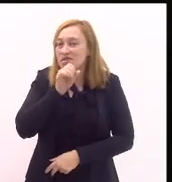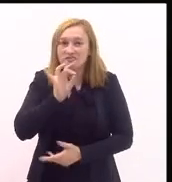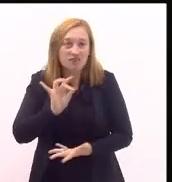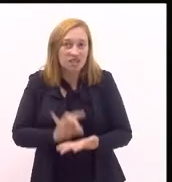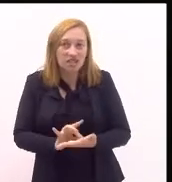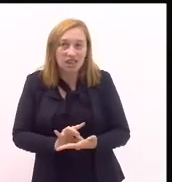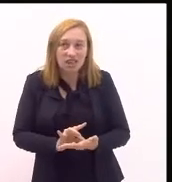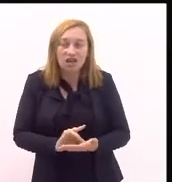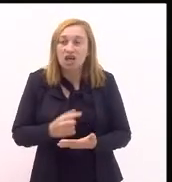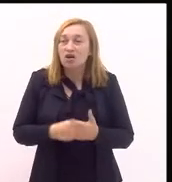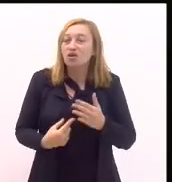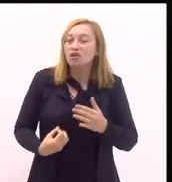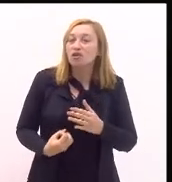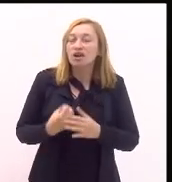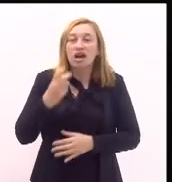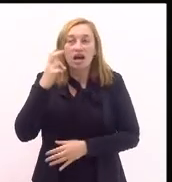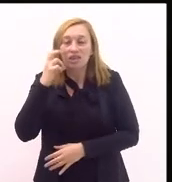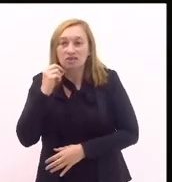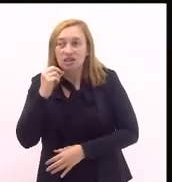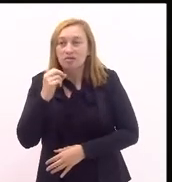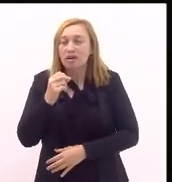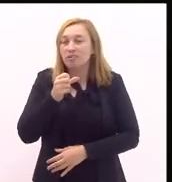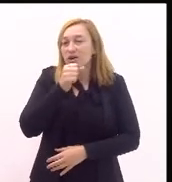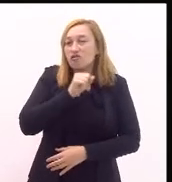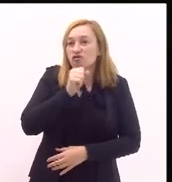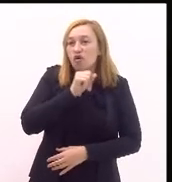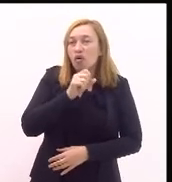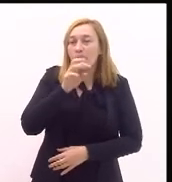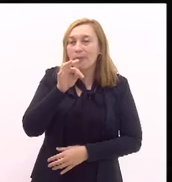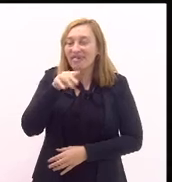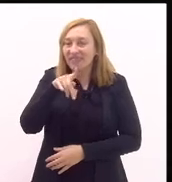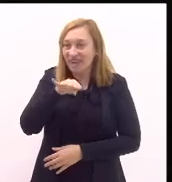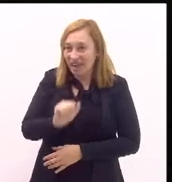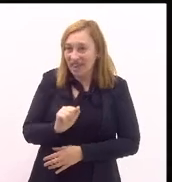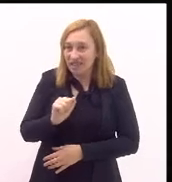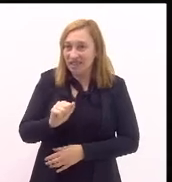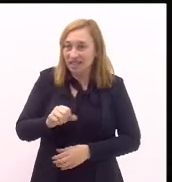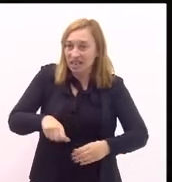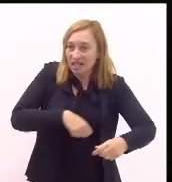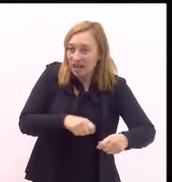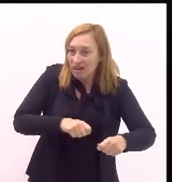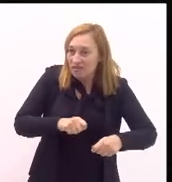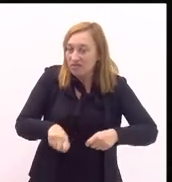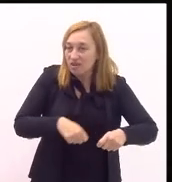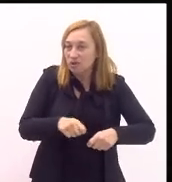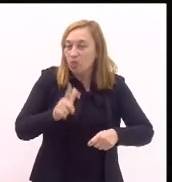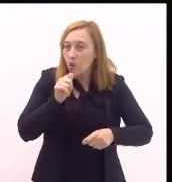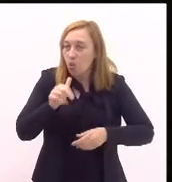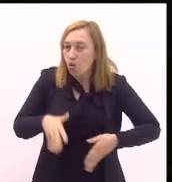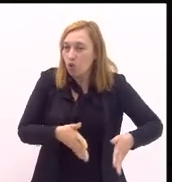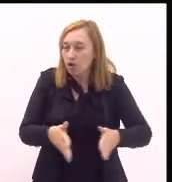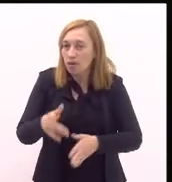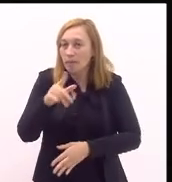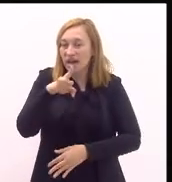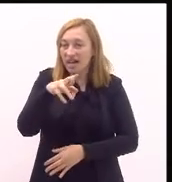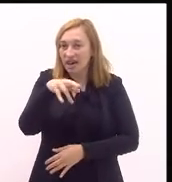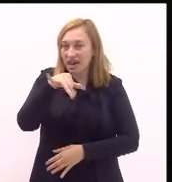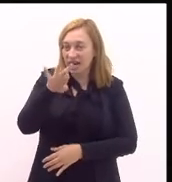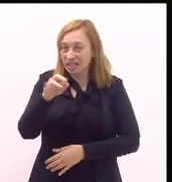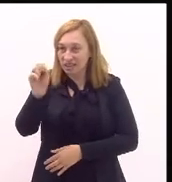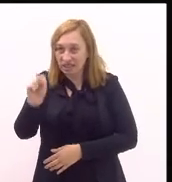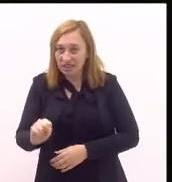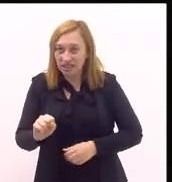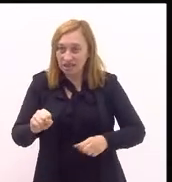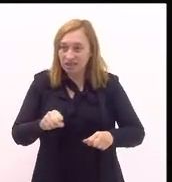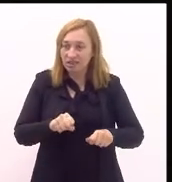que foi criada pela minha avó paterna lavando roupa dentro do Rio Maracanã subindo e descendo o